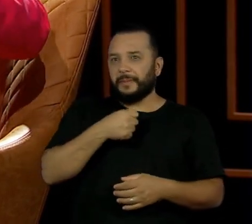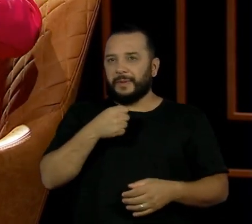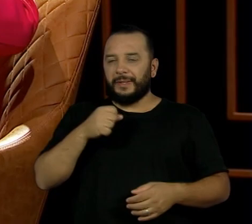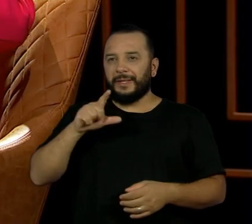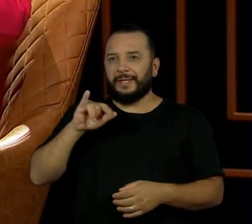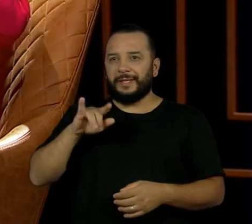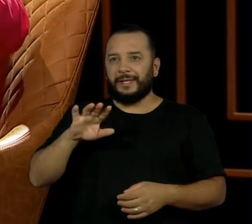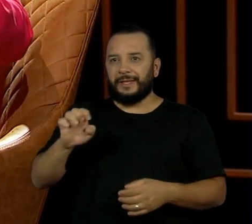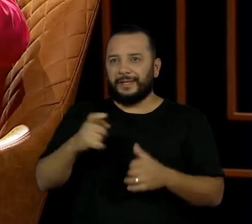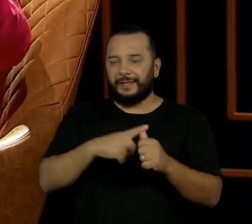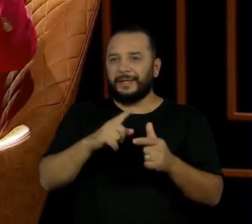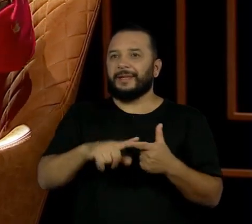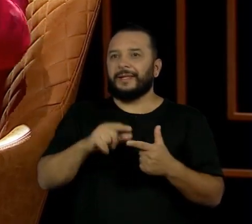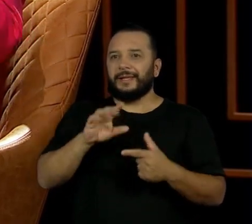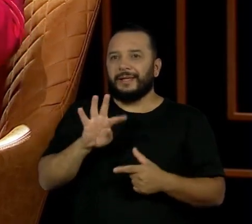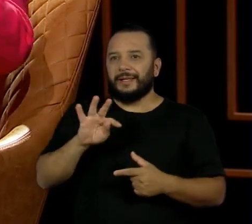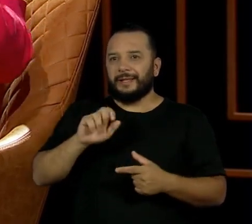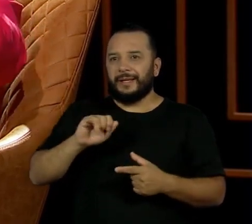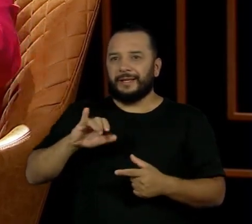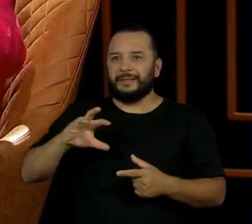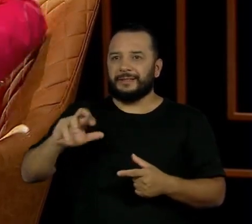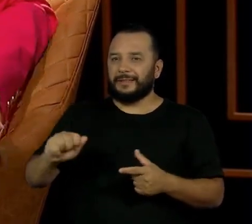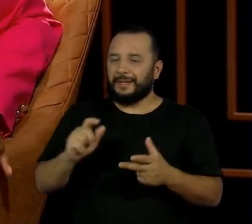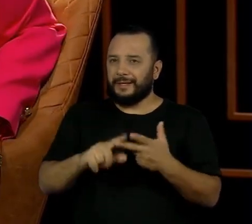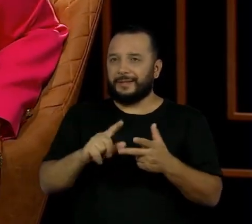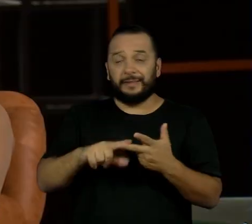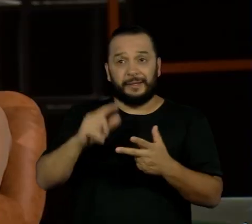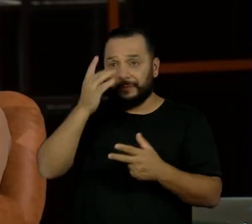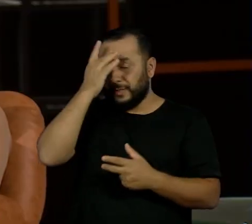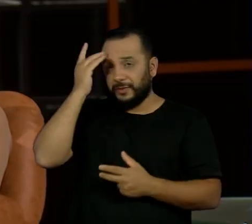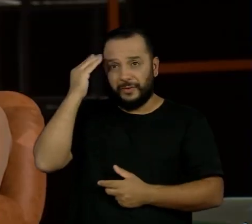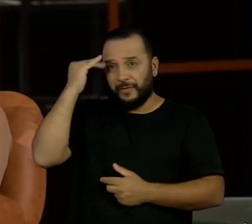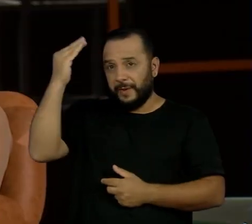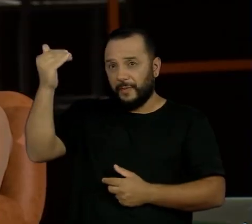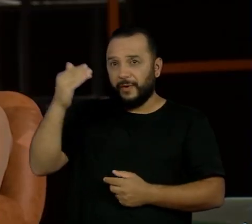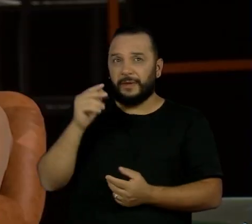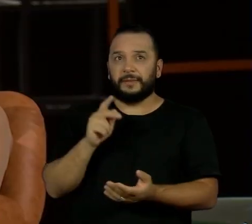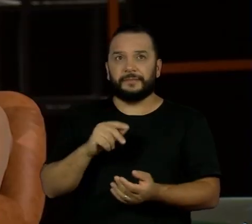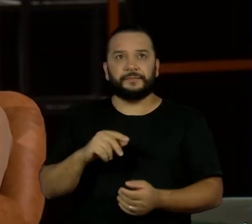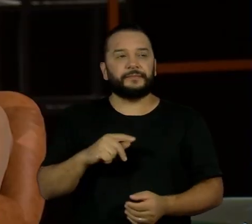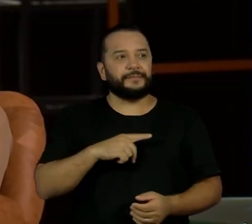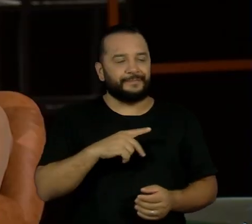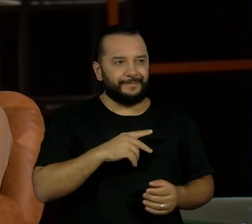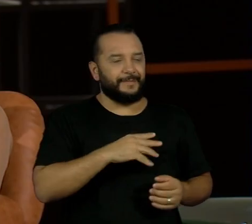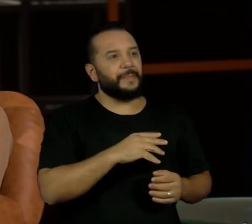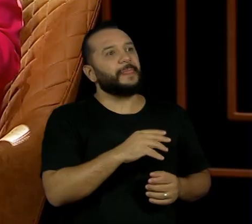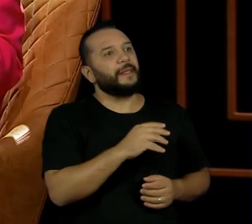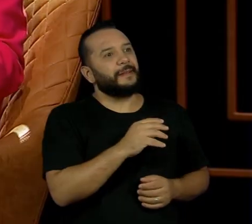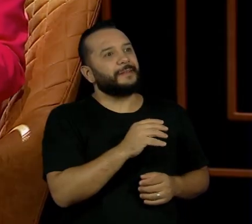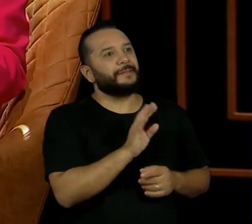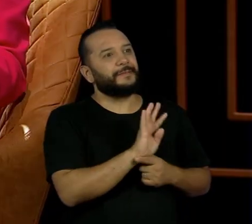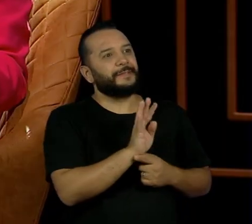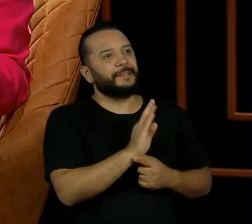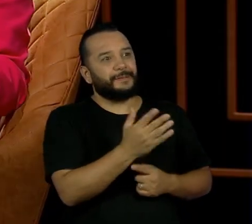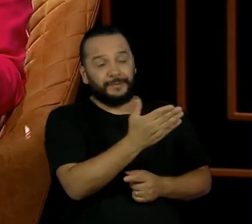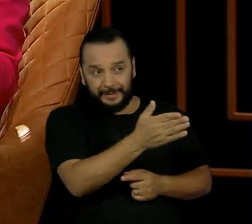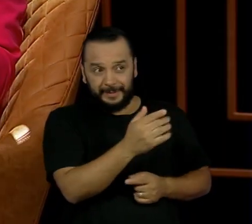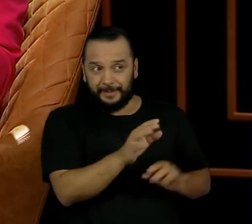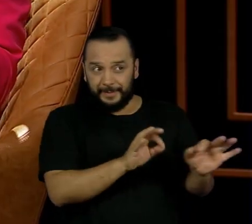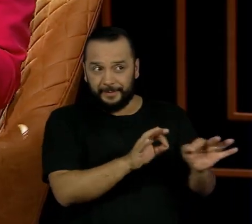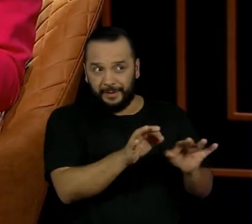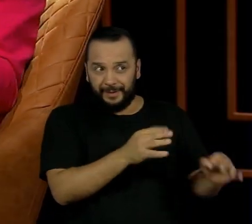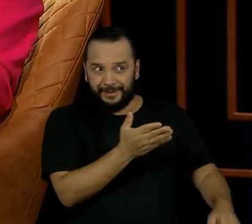Led Luna, Tássia Reis, tem muita gente bacana aí. Mais um depoimento para você, Ai, que gostoso, tomando esse